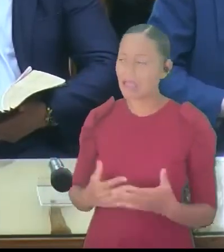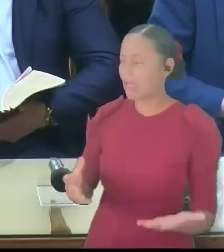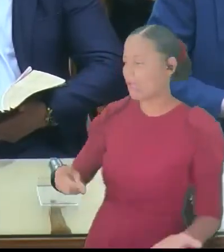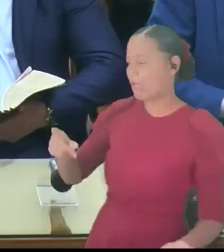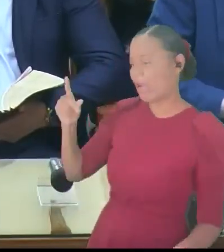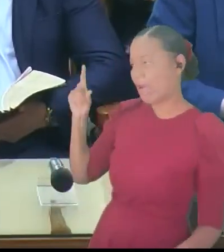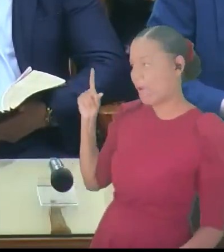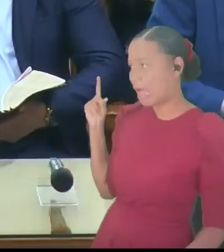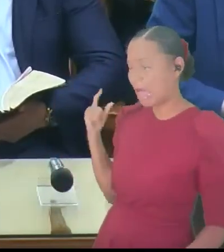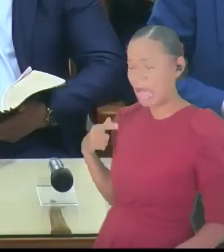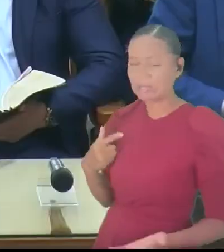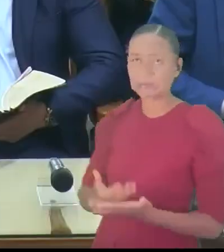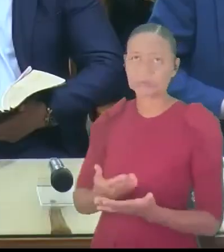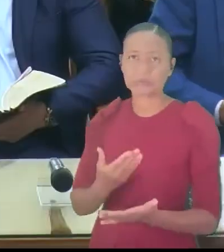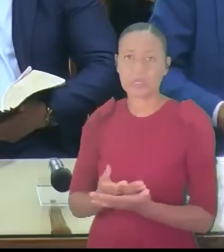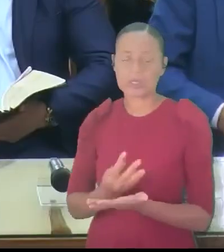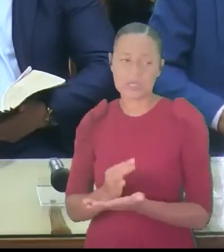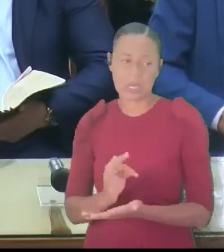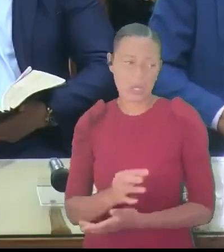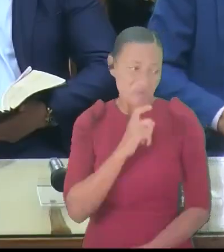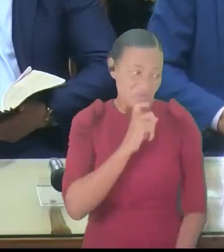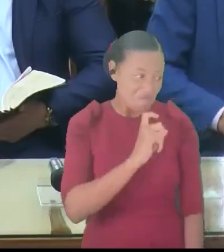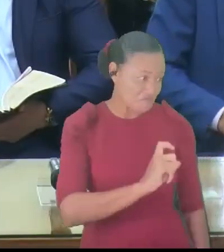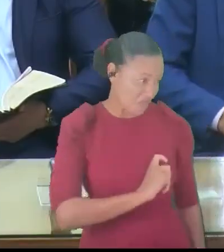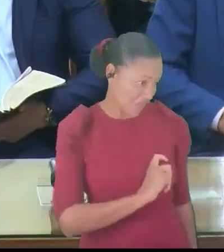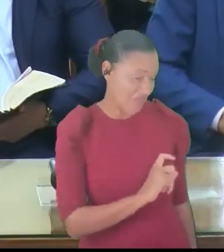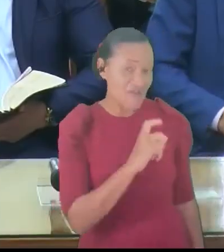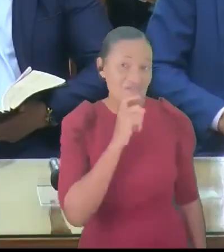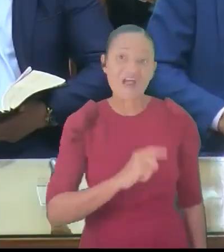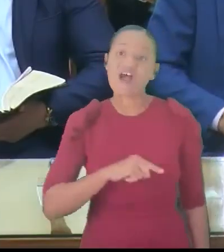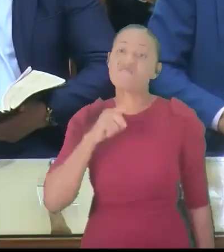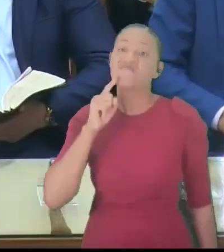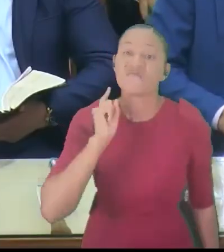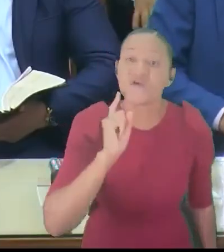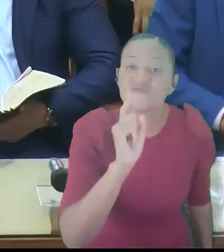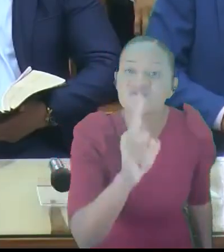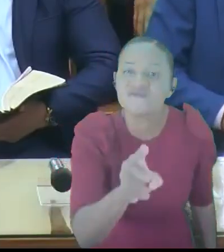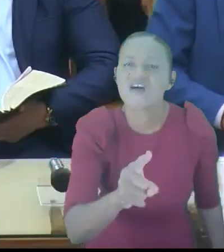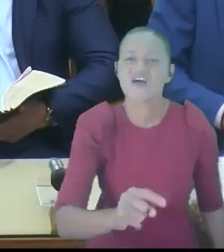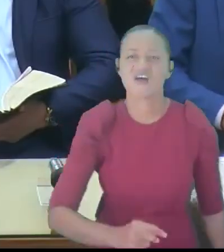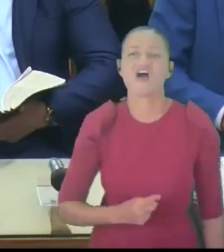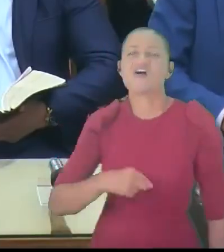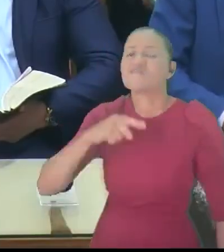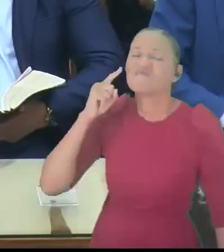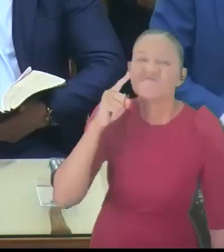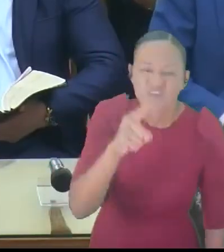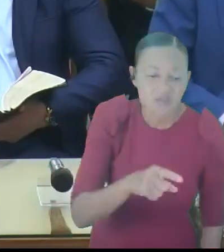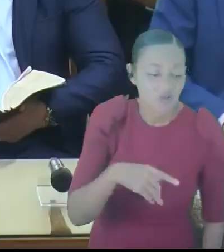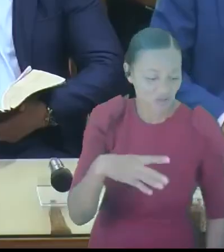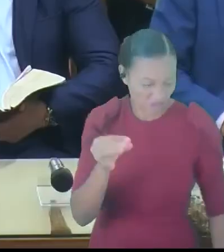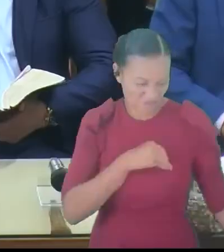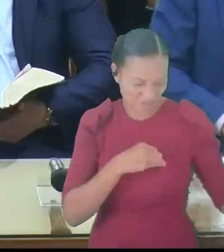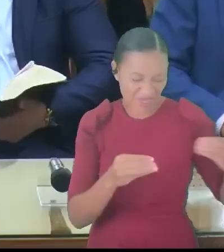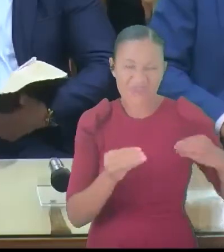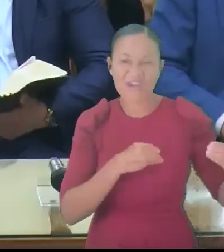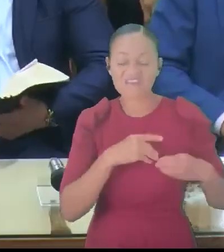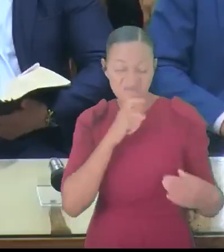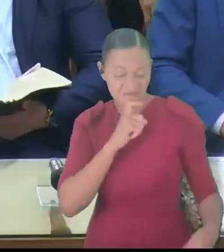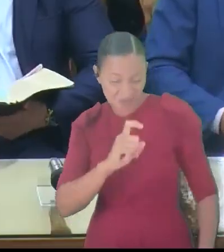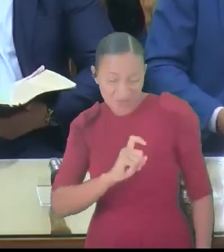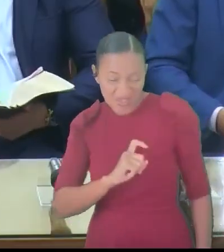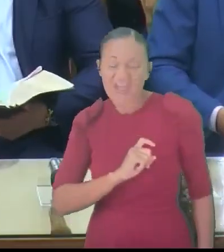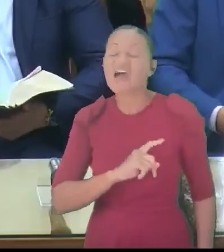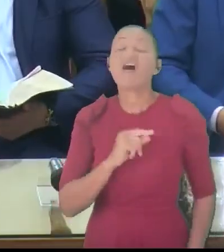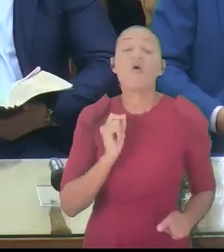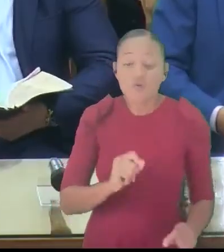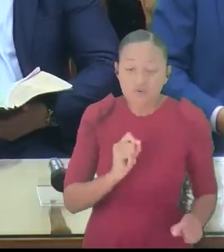Antigamente dizia, quem faz teologia fica frio. Frio és tu. Quem traz frieza é pecado. Conhecimento de Deus